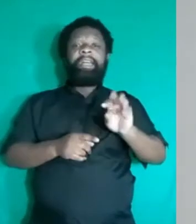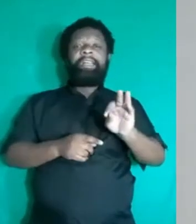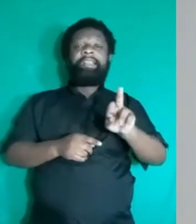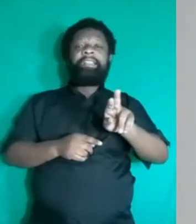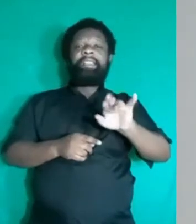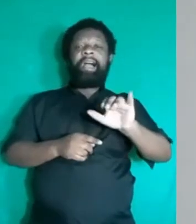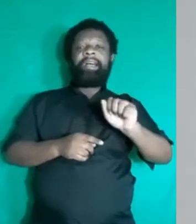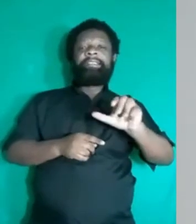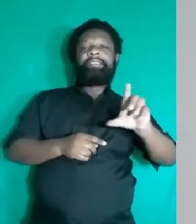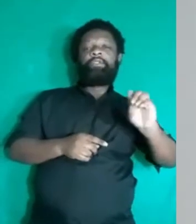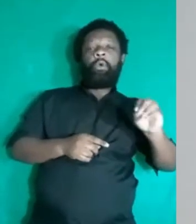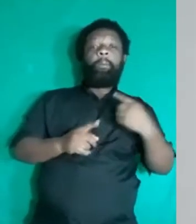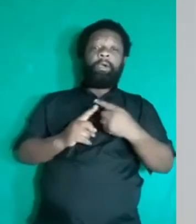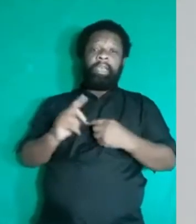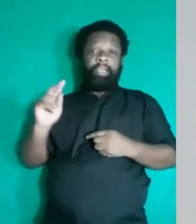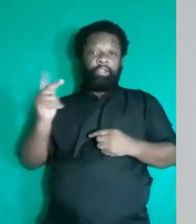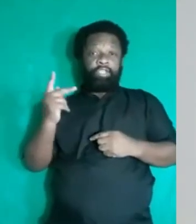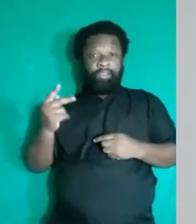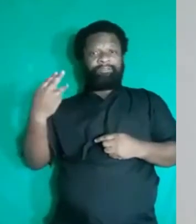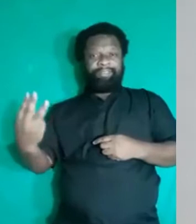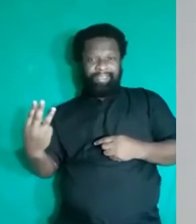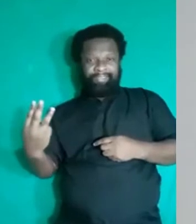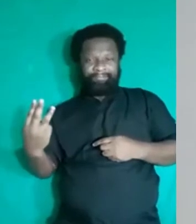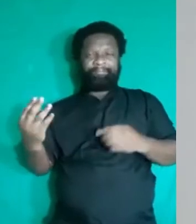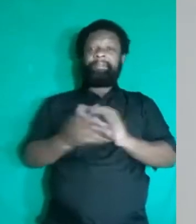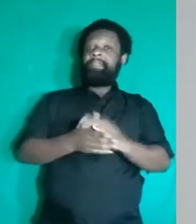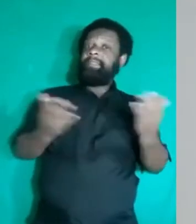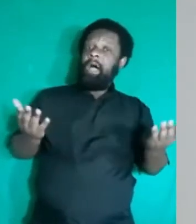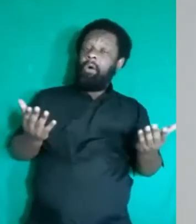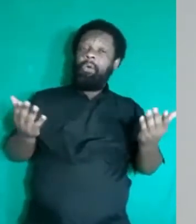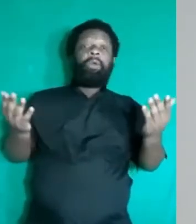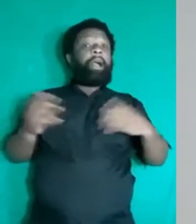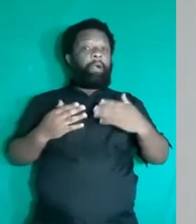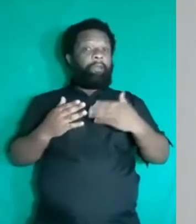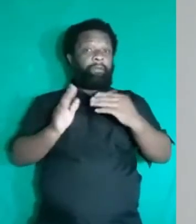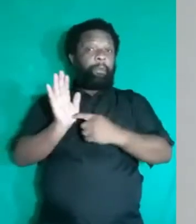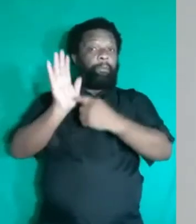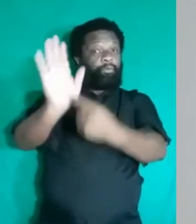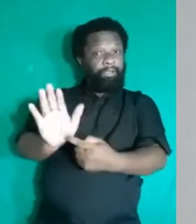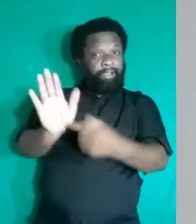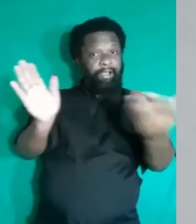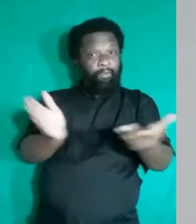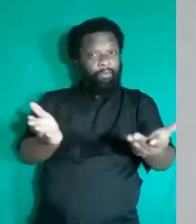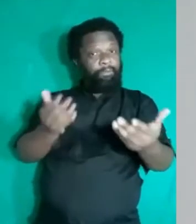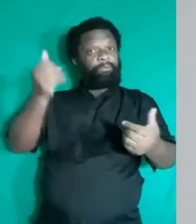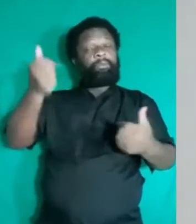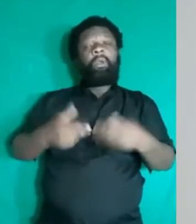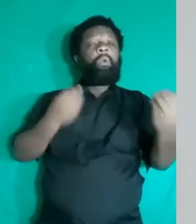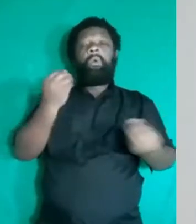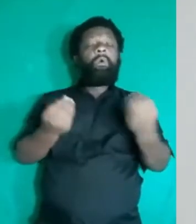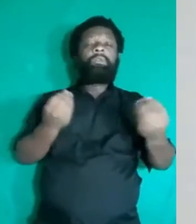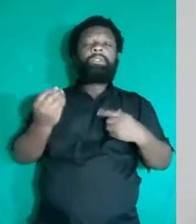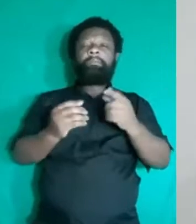sulfúrico, carbônico, beleza. E triácido tem 3 hidrogênios ionizáveis. O exemplo que eu dei foi o ácido fosfórico.